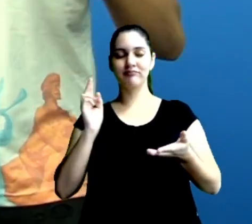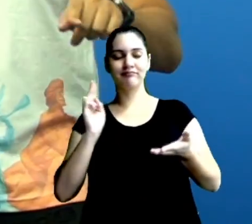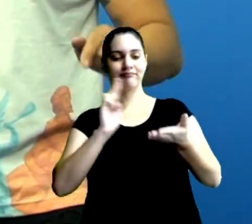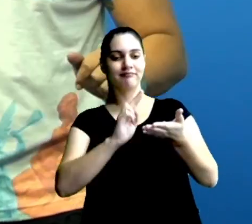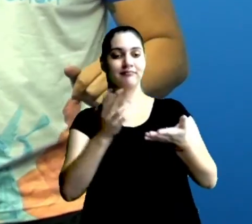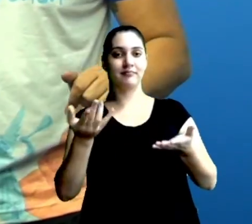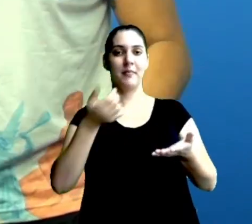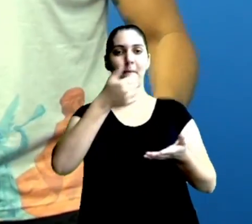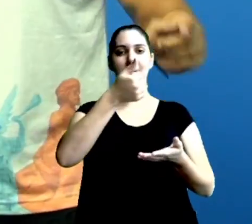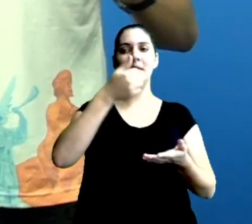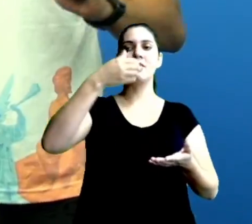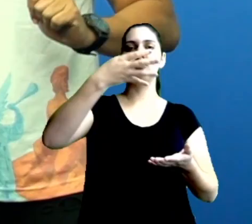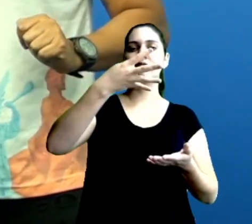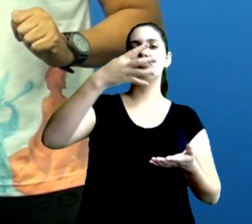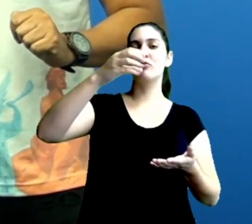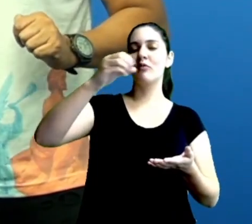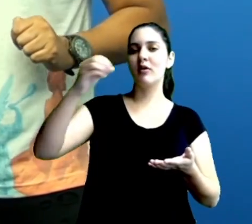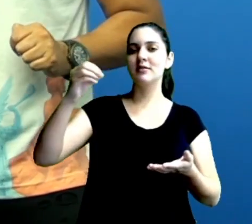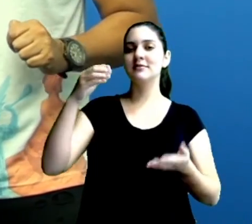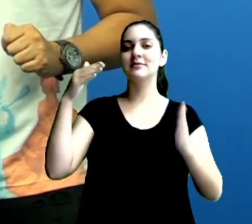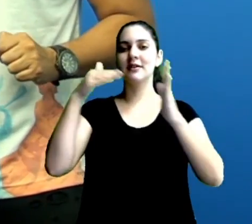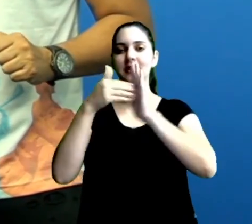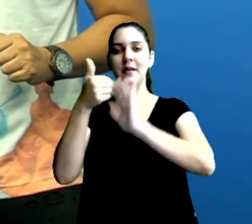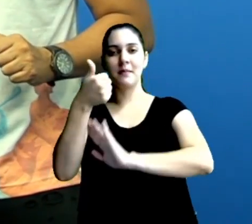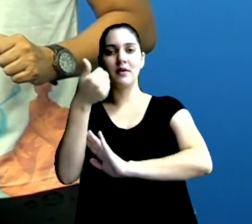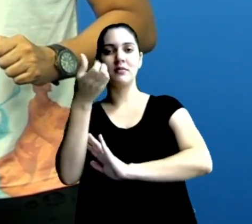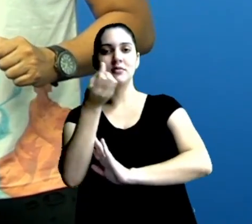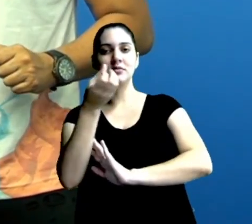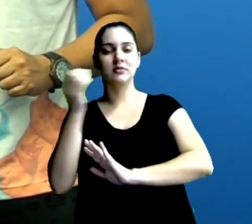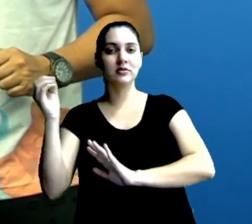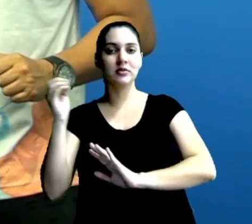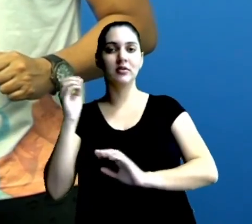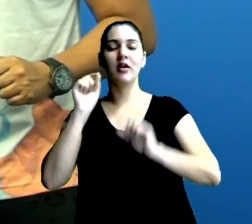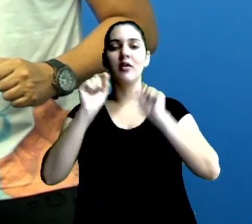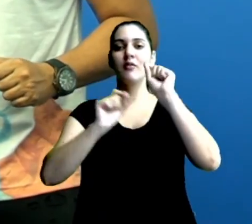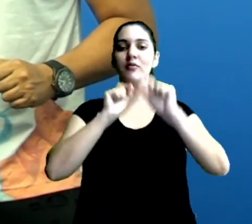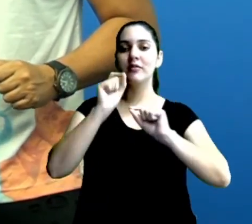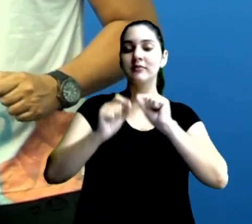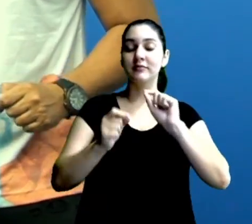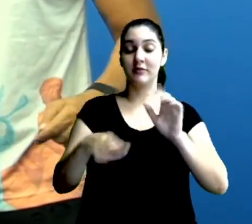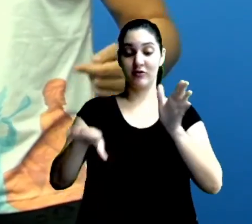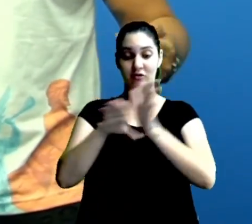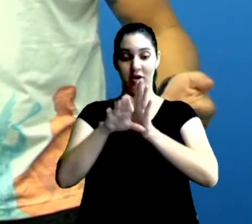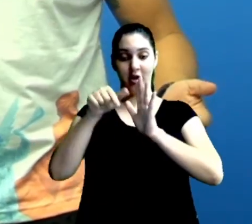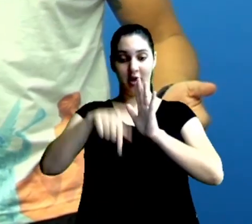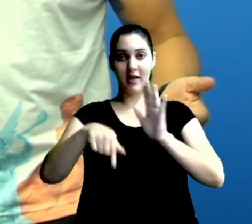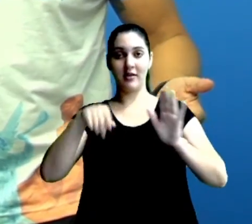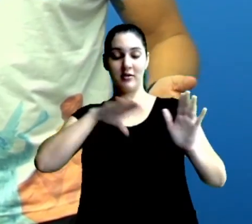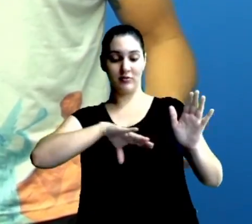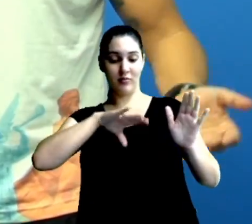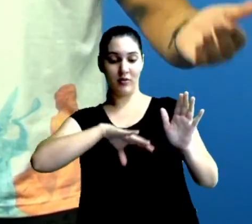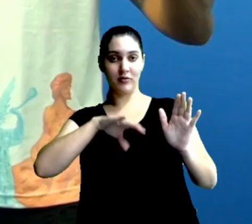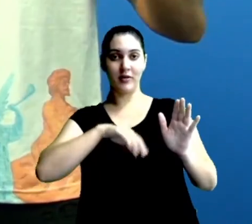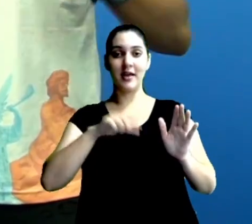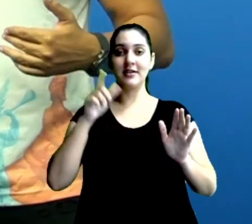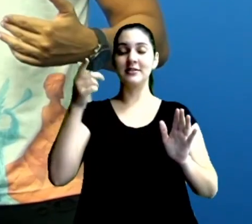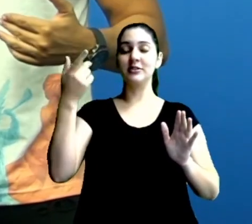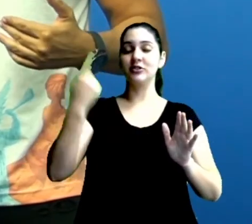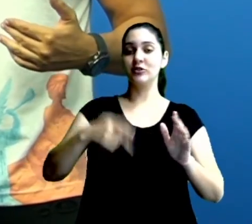1600, que inclusive foi um dos fatores responsáveis pela chegada dos portugueses em terras